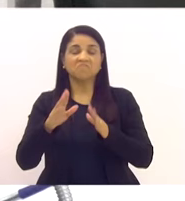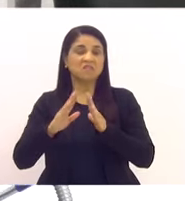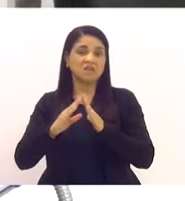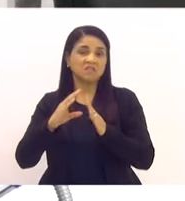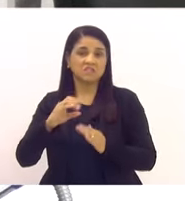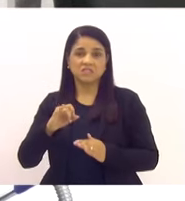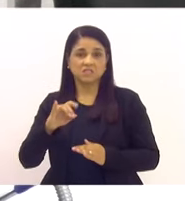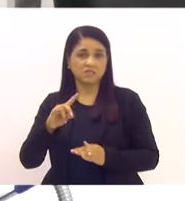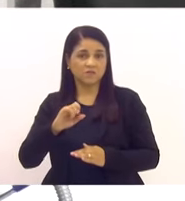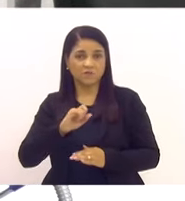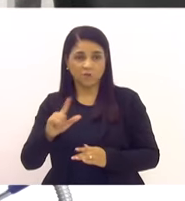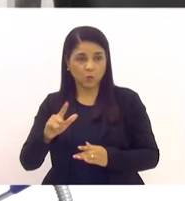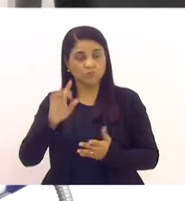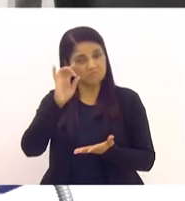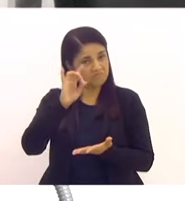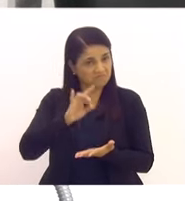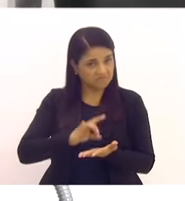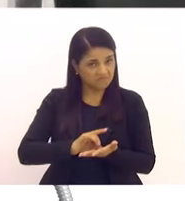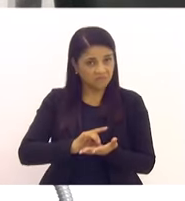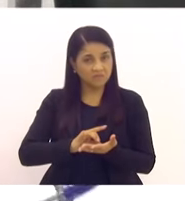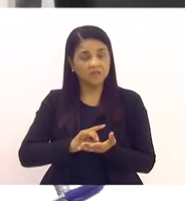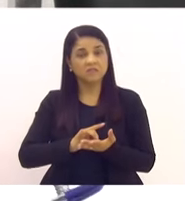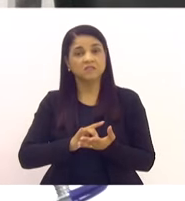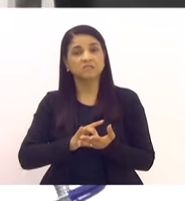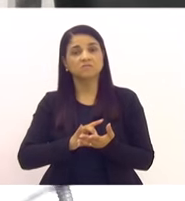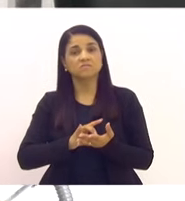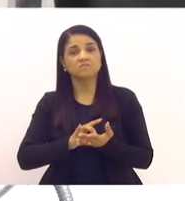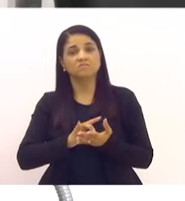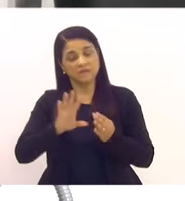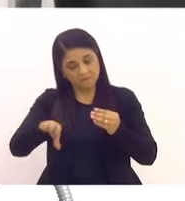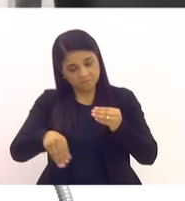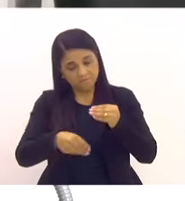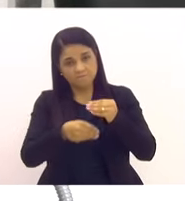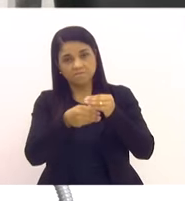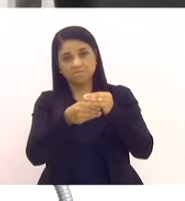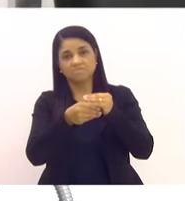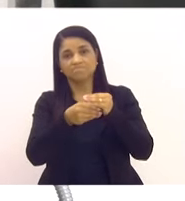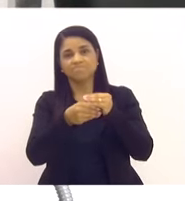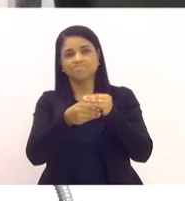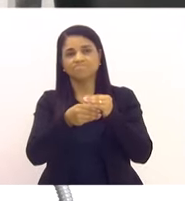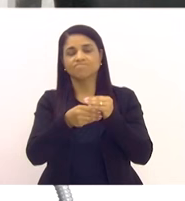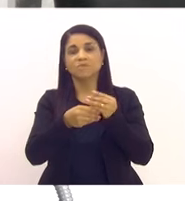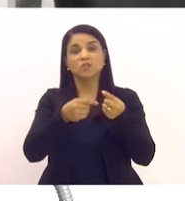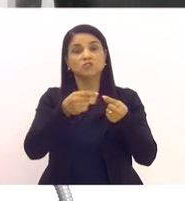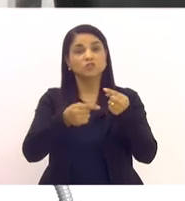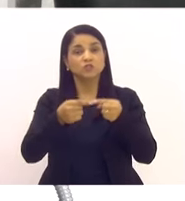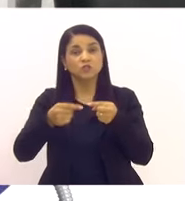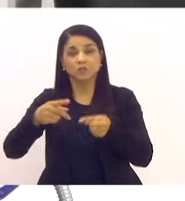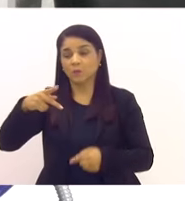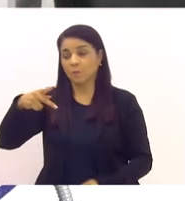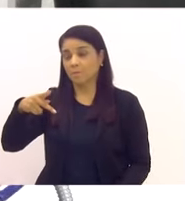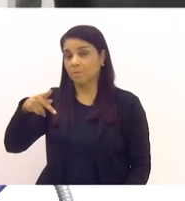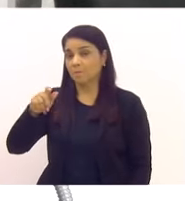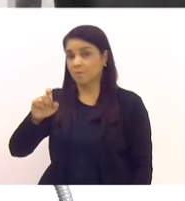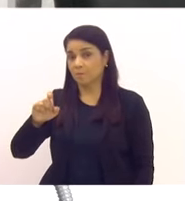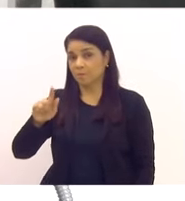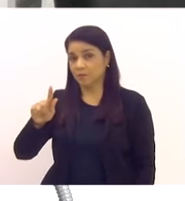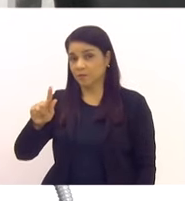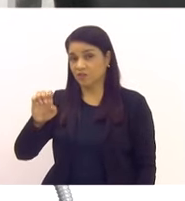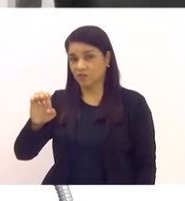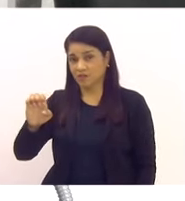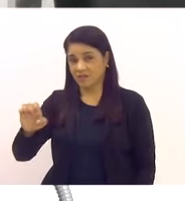realidade, eles estavam condicionando a esse tal parecer da PGE, que, infelizmente, muitas vezes se coloca